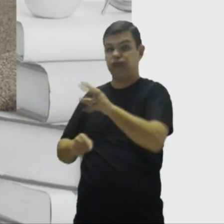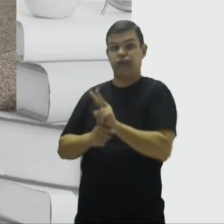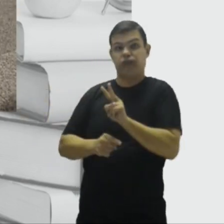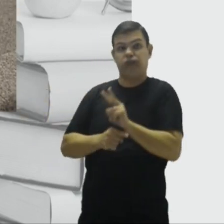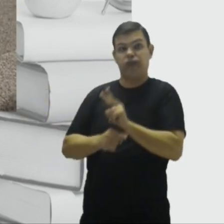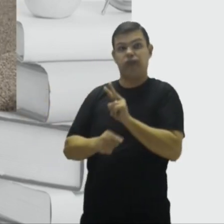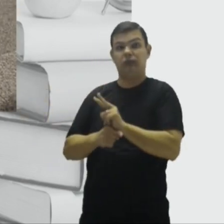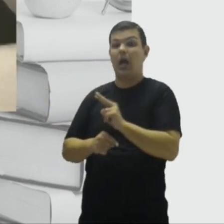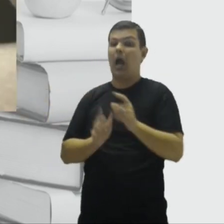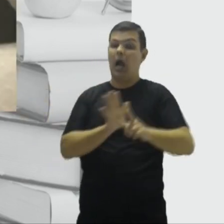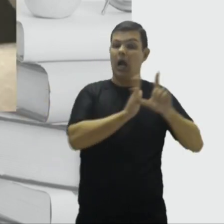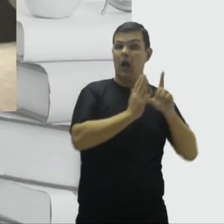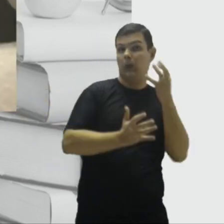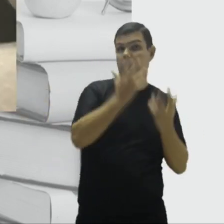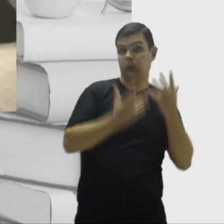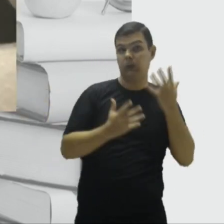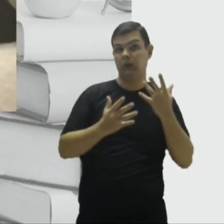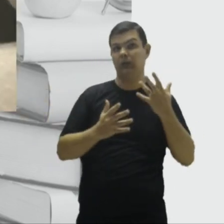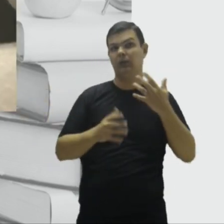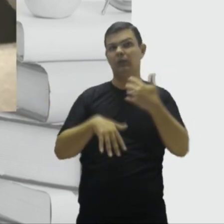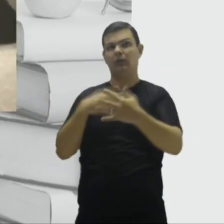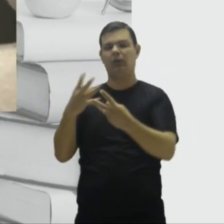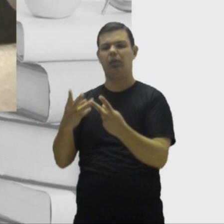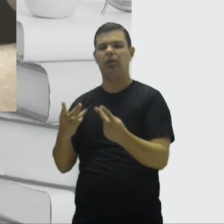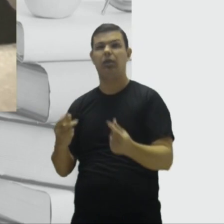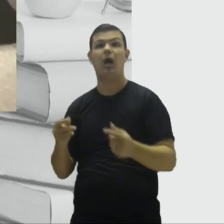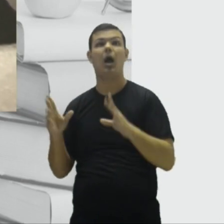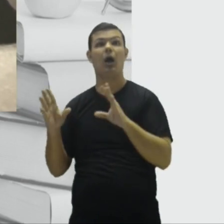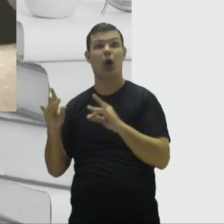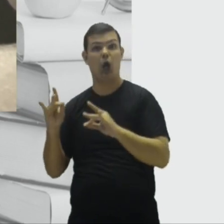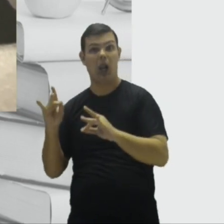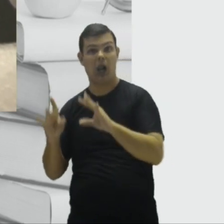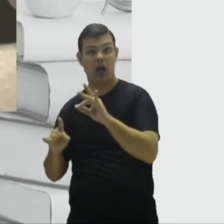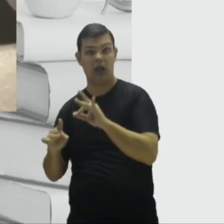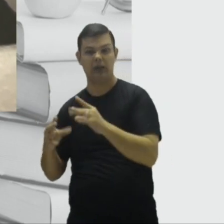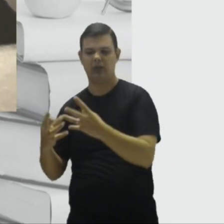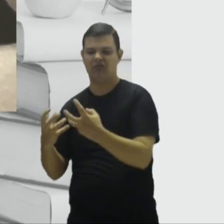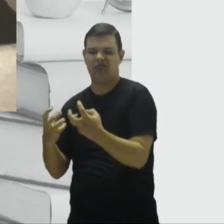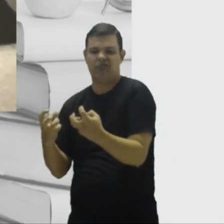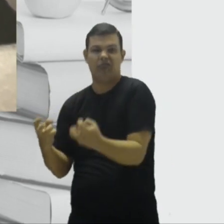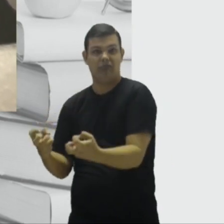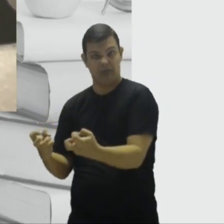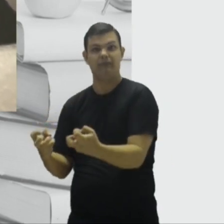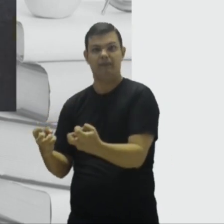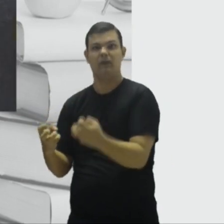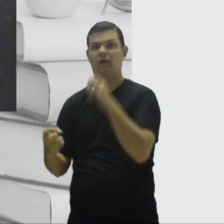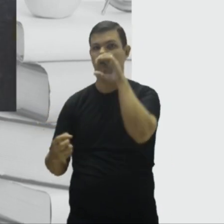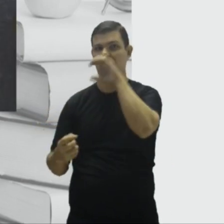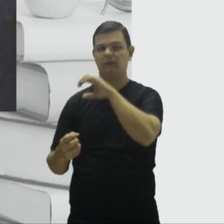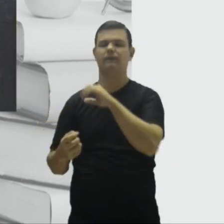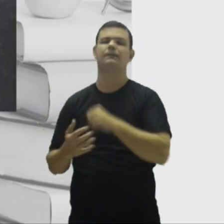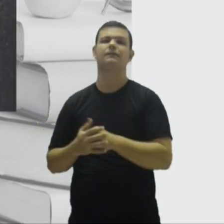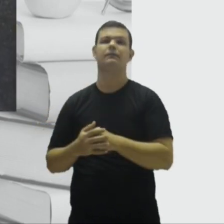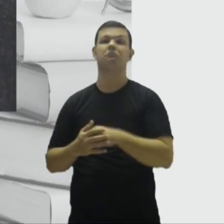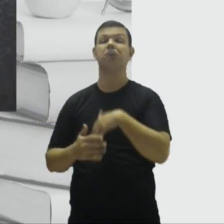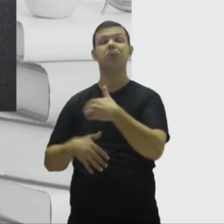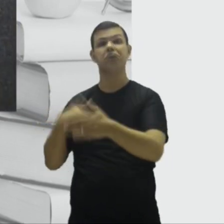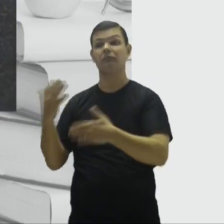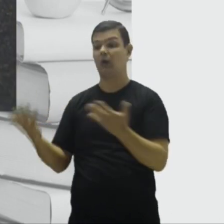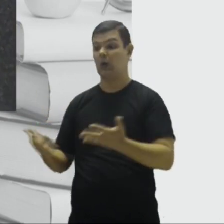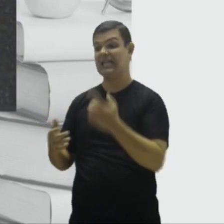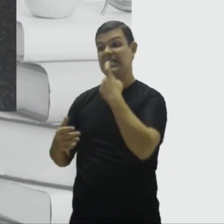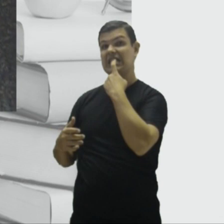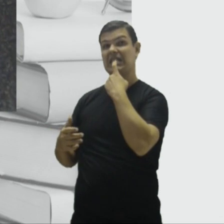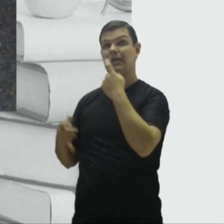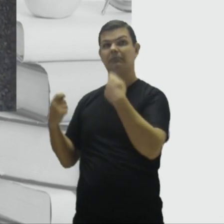incêndio. A proteção foi rompida e a cola que unia os fragmentos derreteu com o calor do fogo. Agora, os ossos